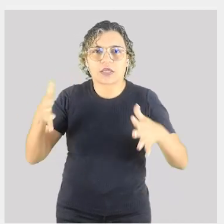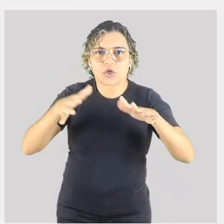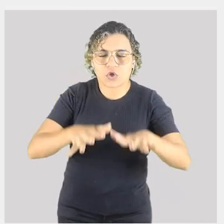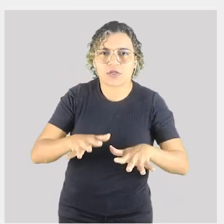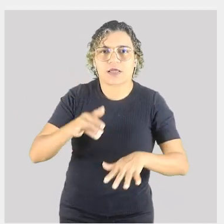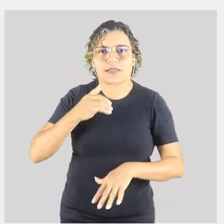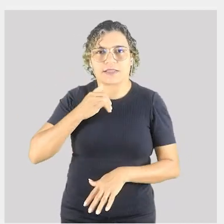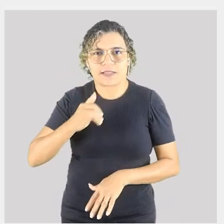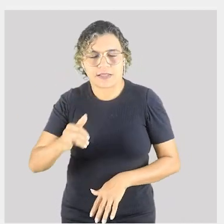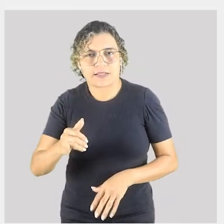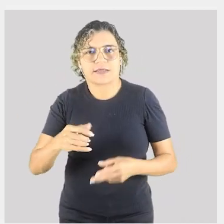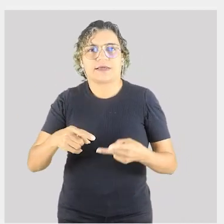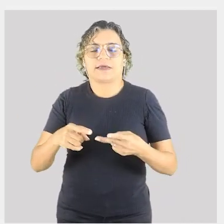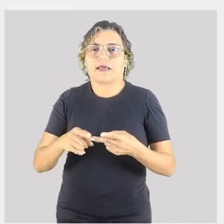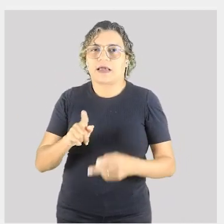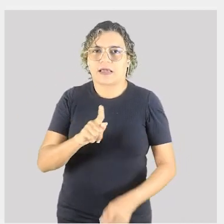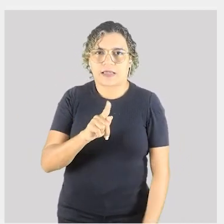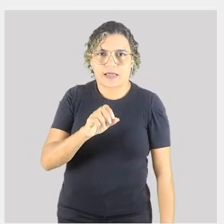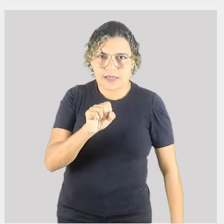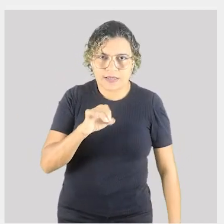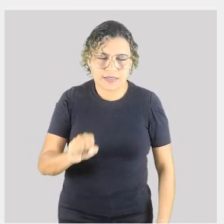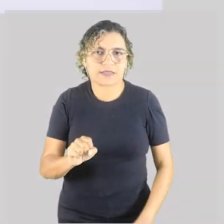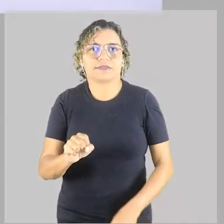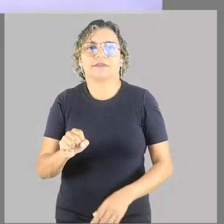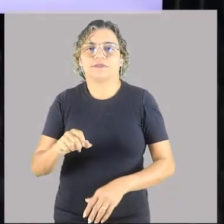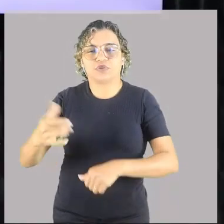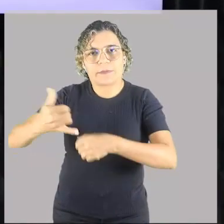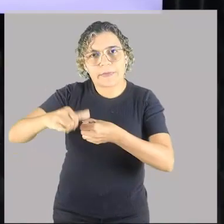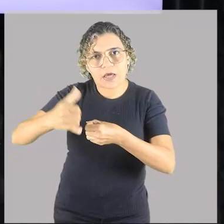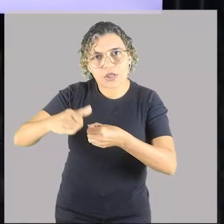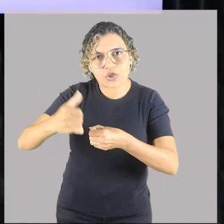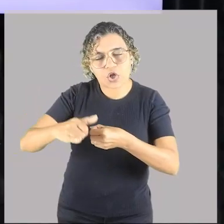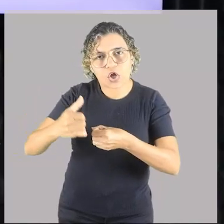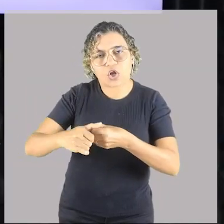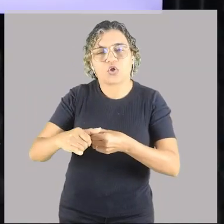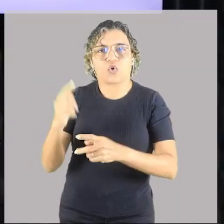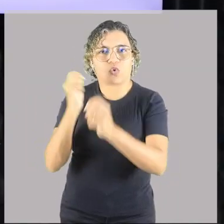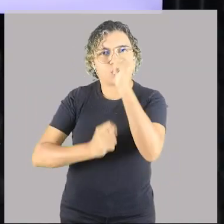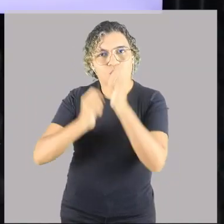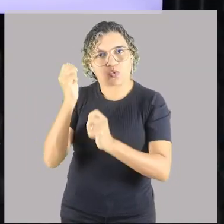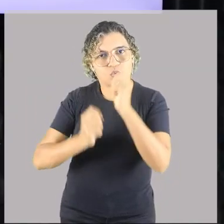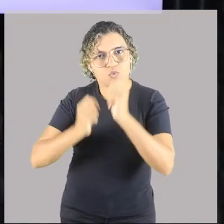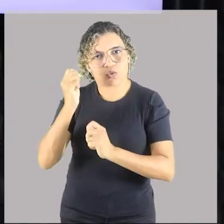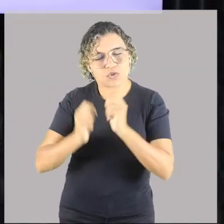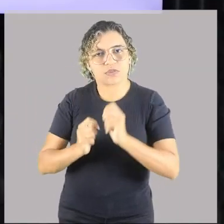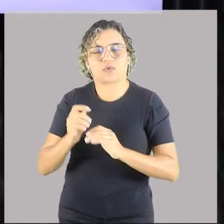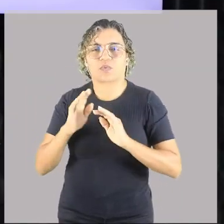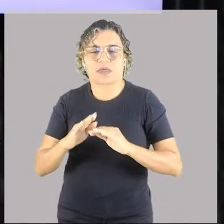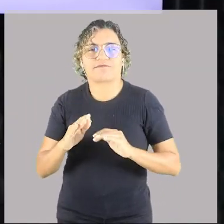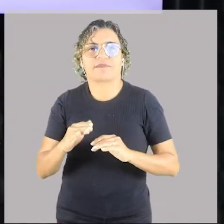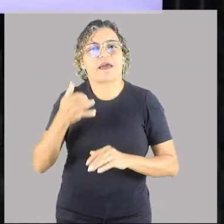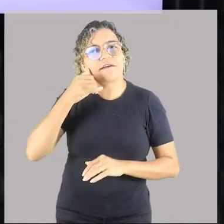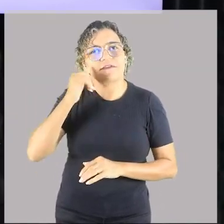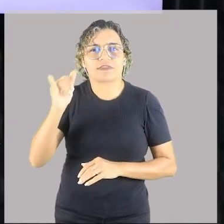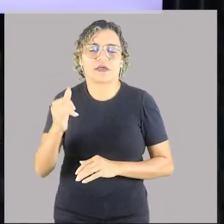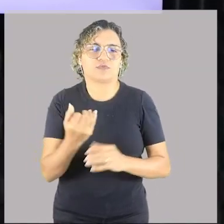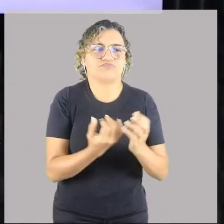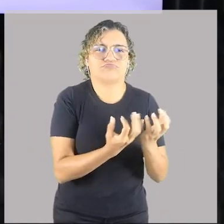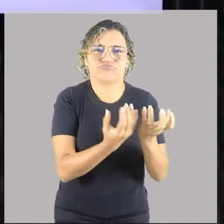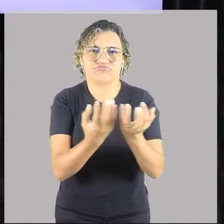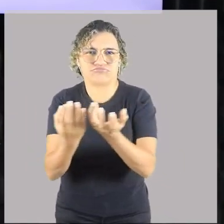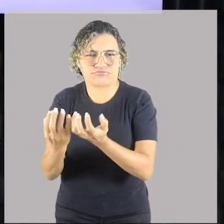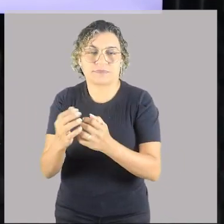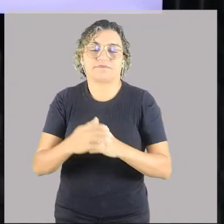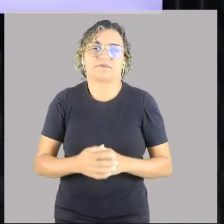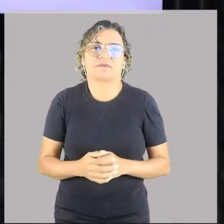mais termoelétricas a gás de petróleo e usina de carvão para gerar energia elétrica, afastando a queima. Ou